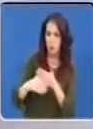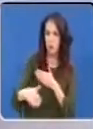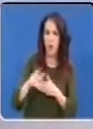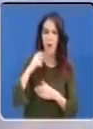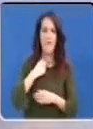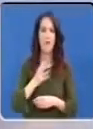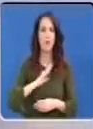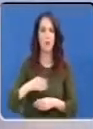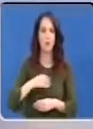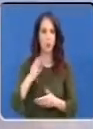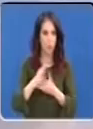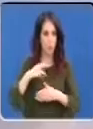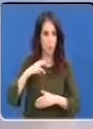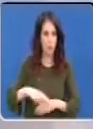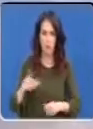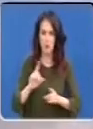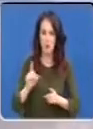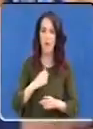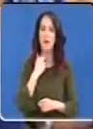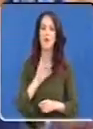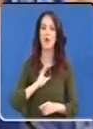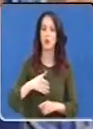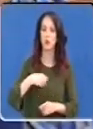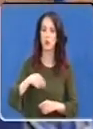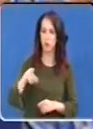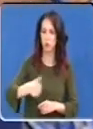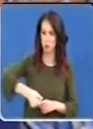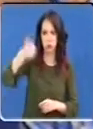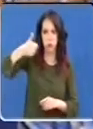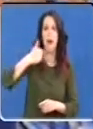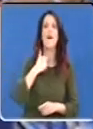do mundo, não é daqui de Portugal, é do mundo. É mesmo. Pois é que ela teve nos Caraíbas.